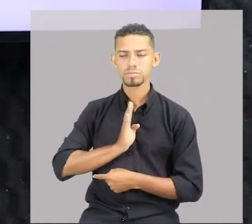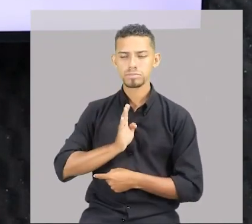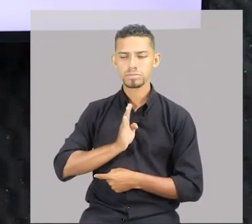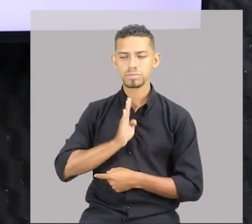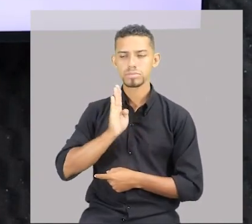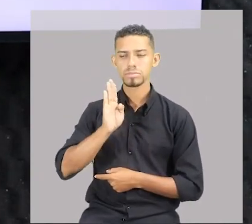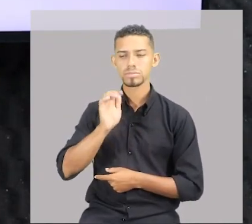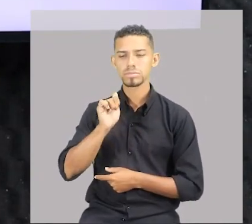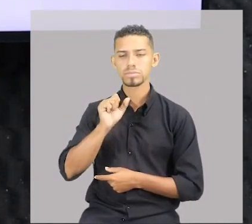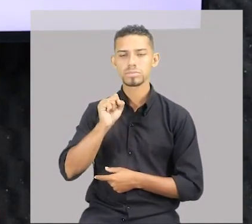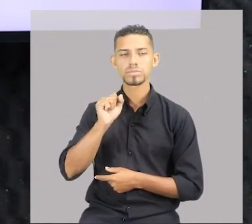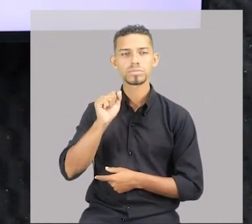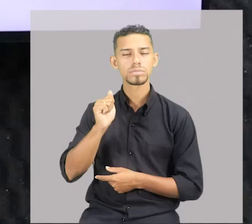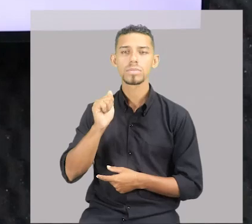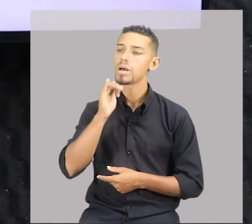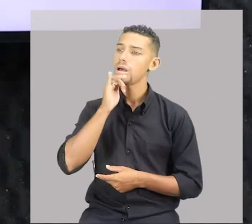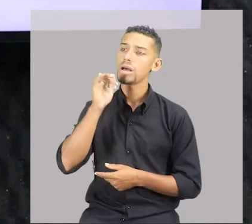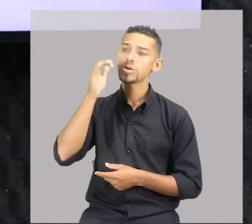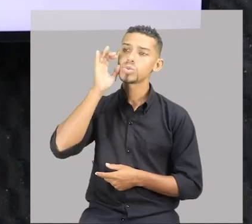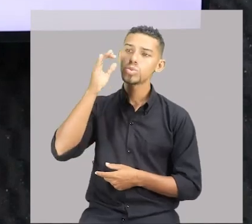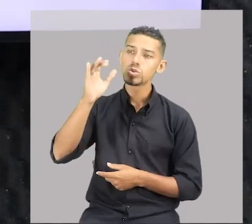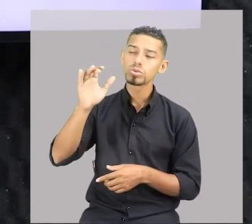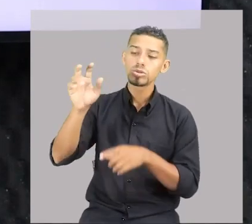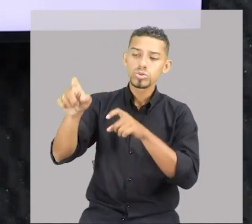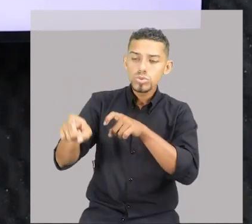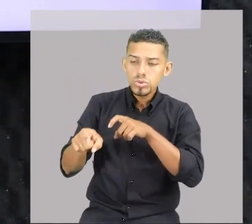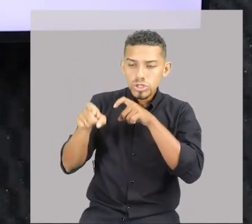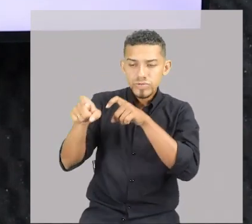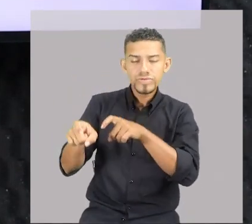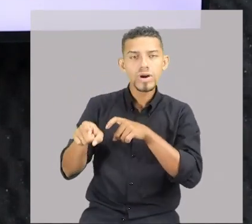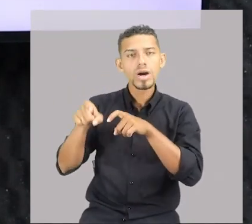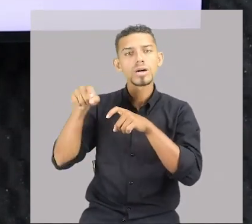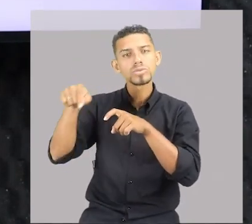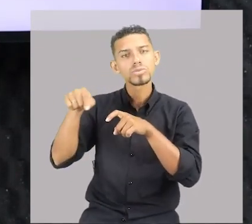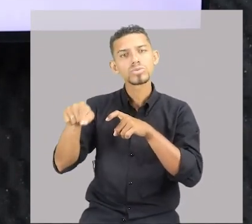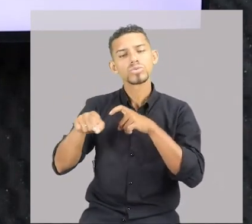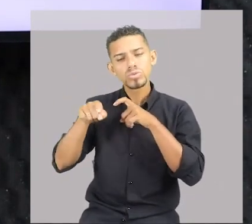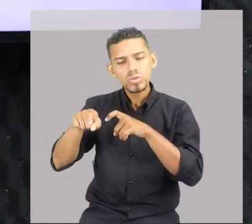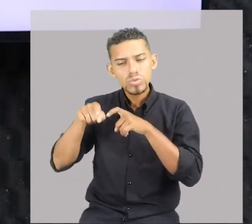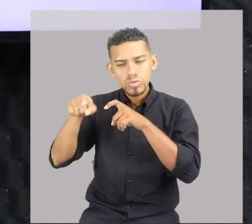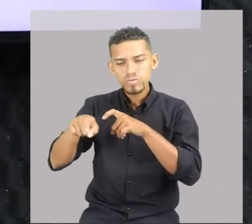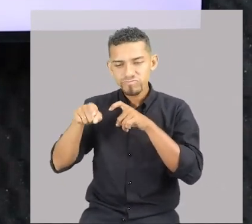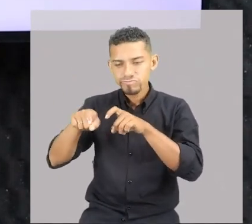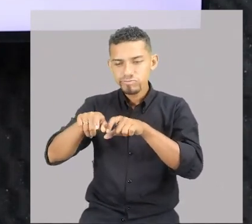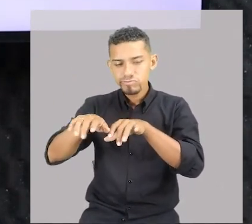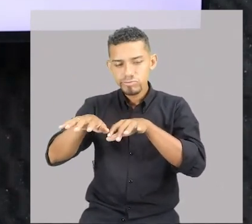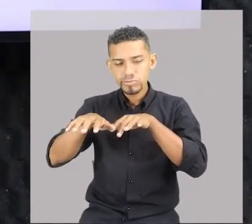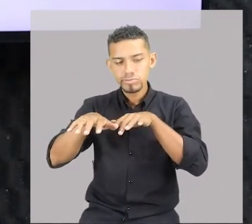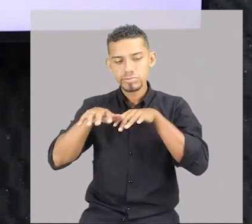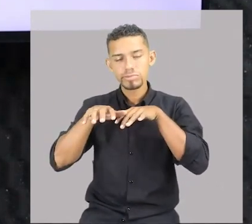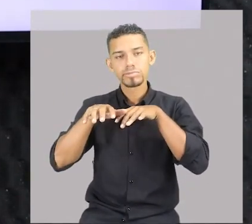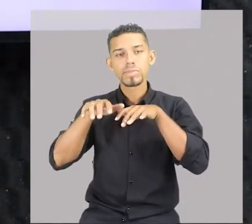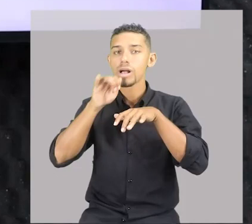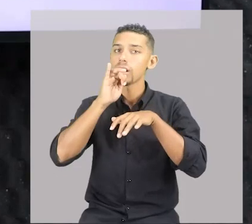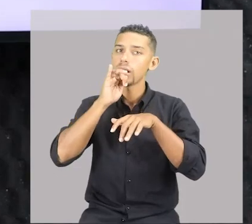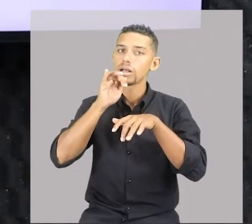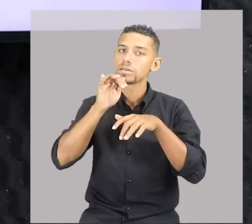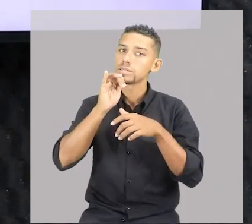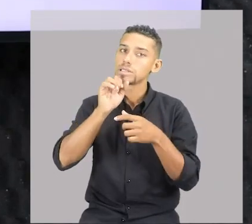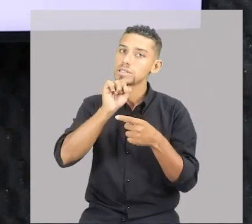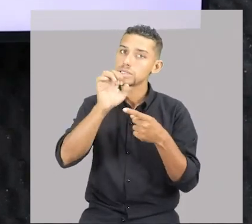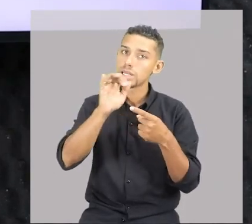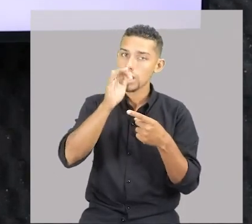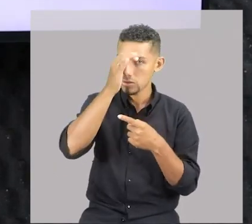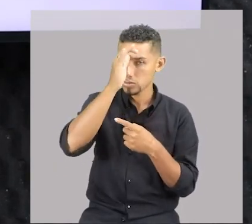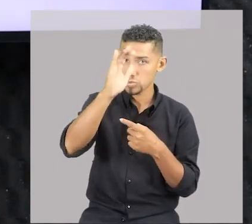sul do Maranhão, você está falando de cultura no sentido de cultivar. Se você está falando de cultura, por exemplo, no sentido de